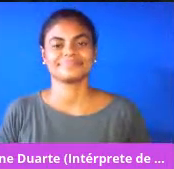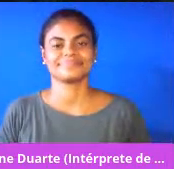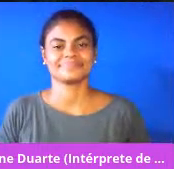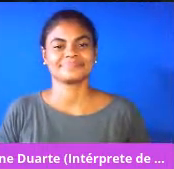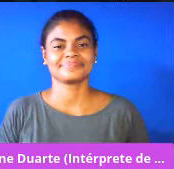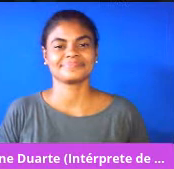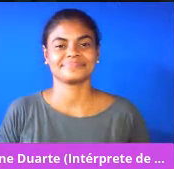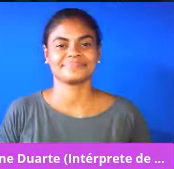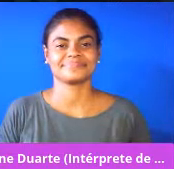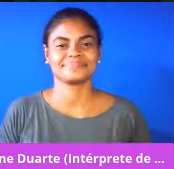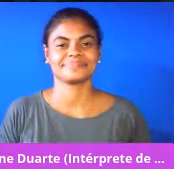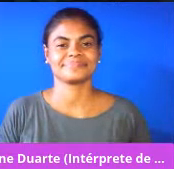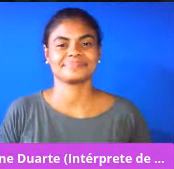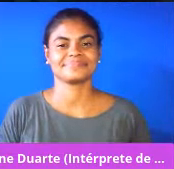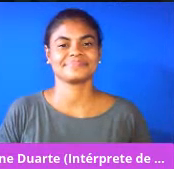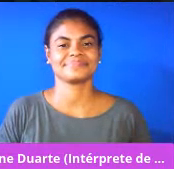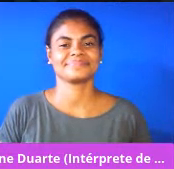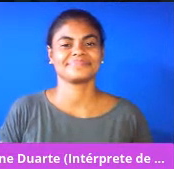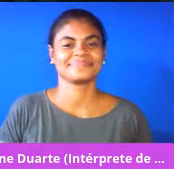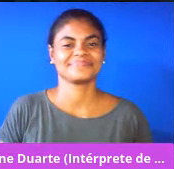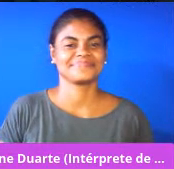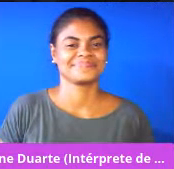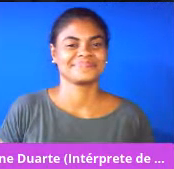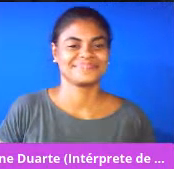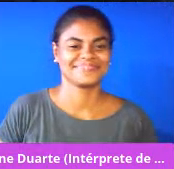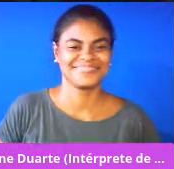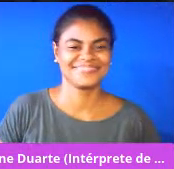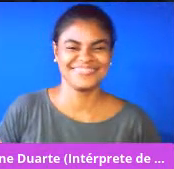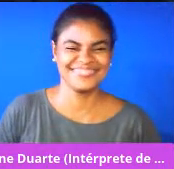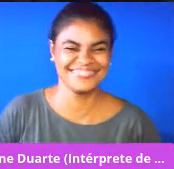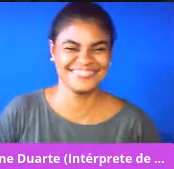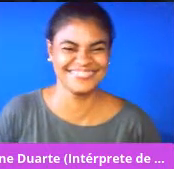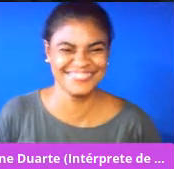soro azedo, mas arrota coalhada com açúcar branco.